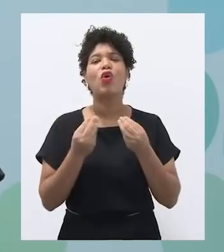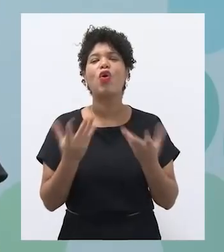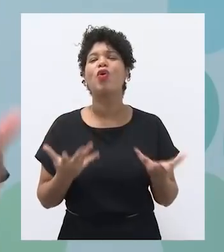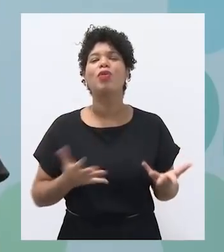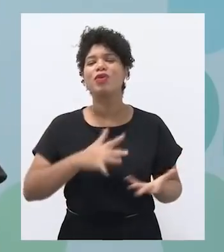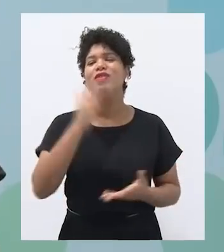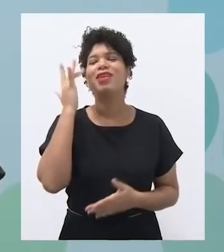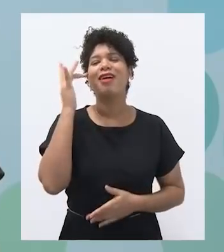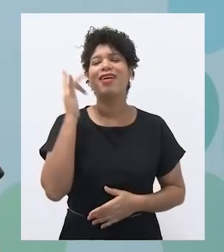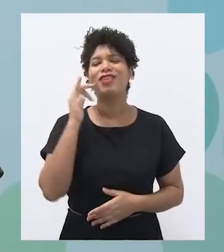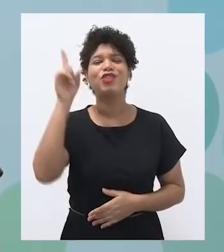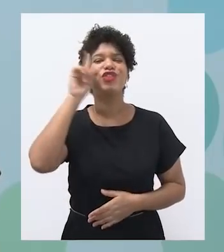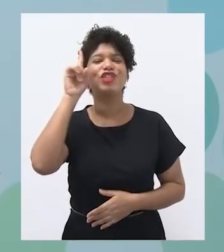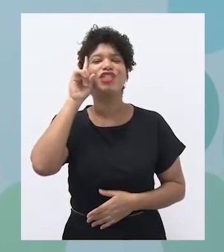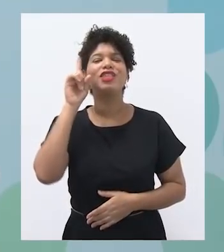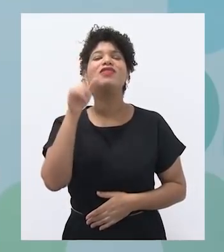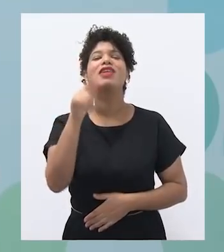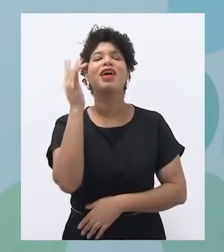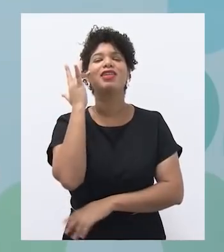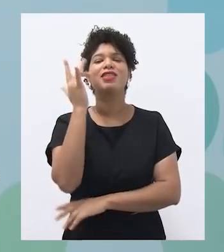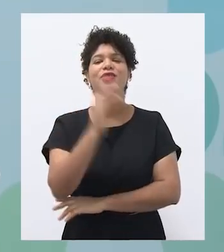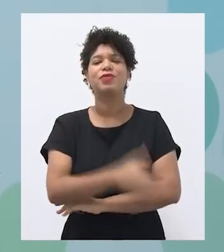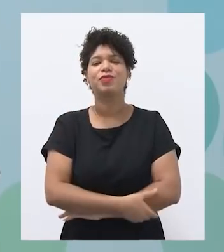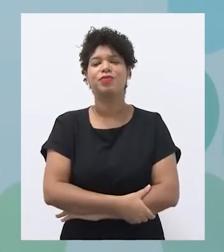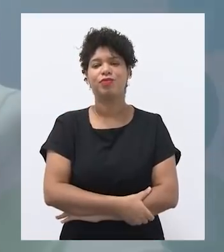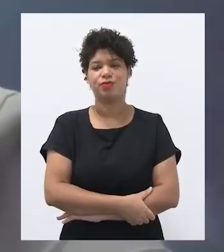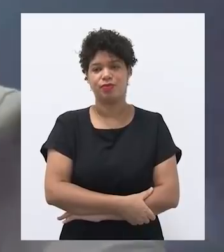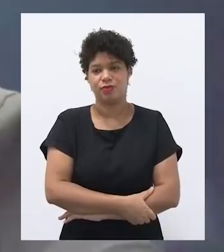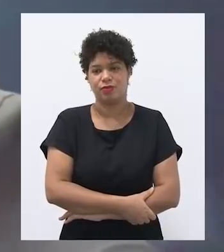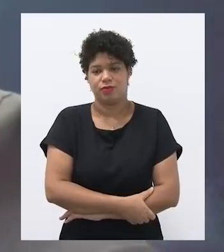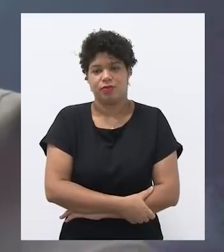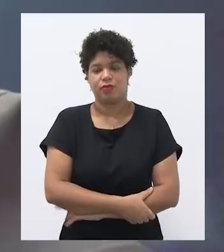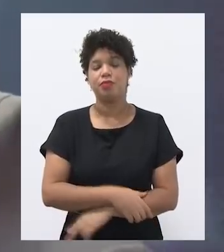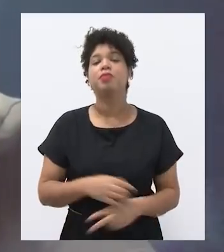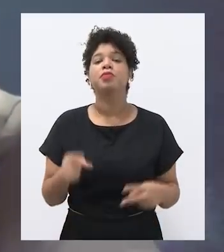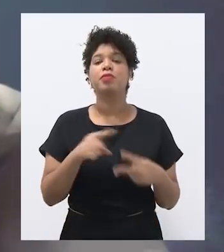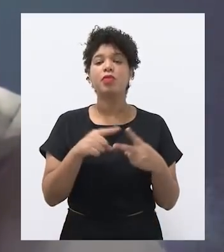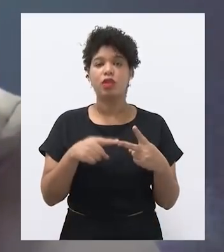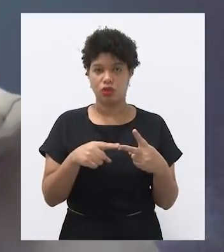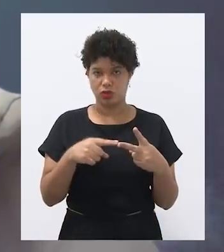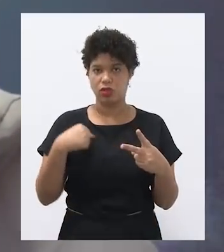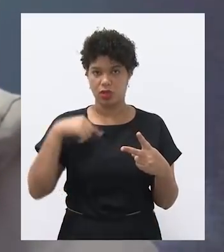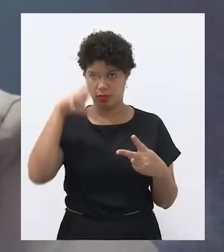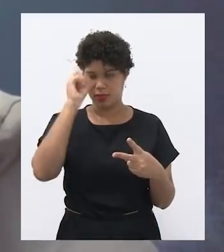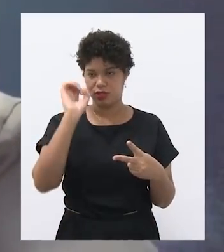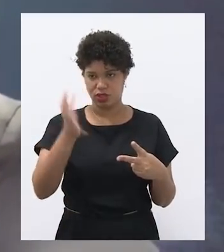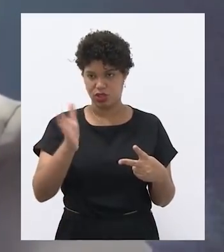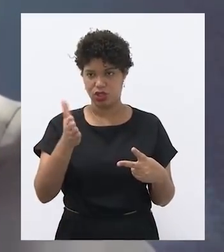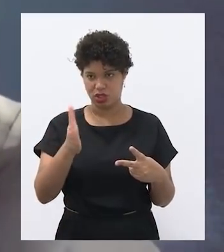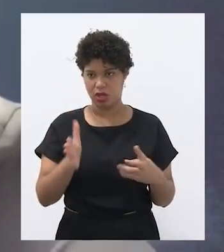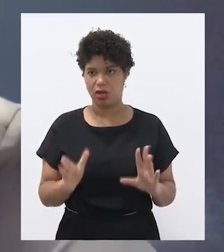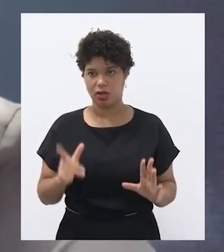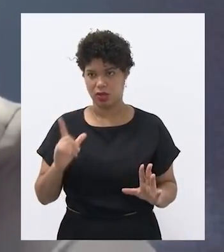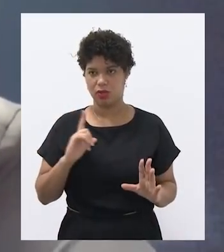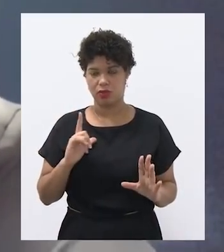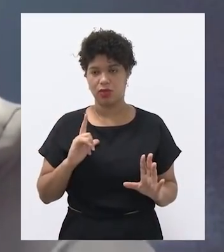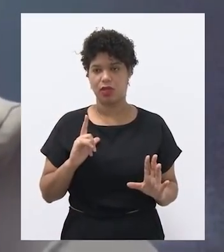né? Na nossa conta diária aí? Tem duas coisas que eu aprendi, inclusive uma delas com